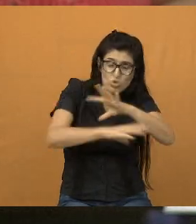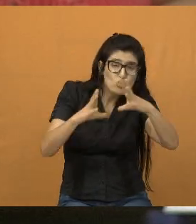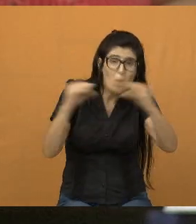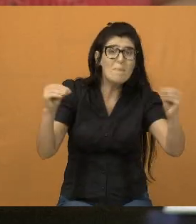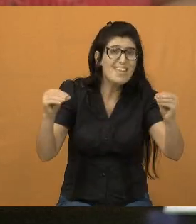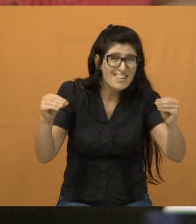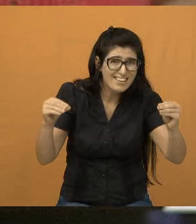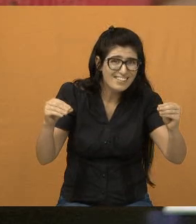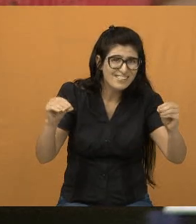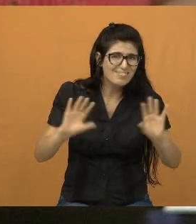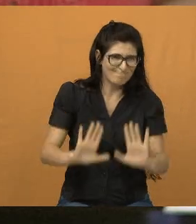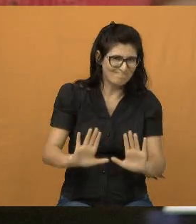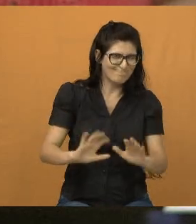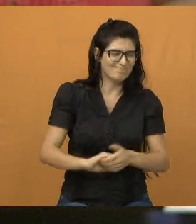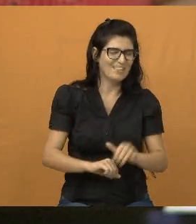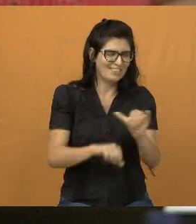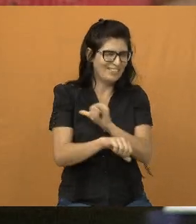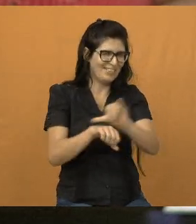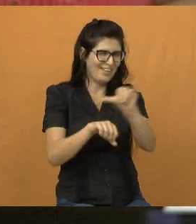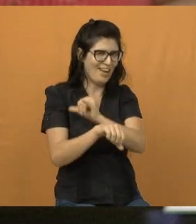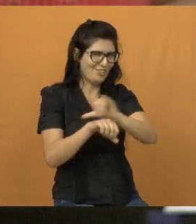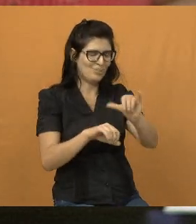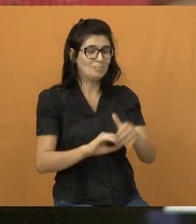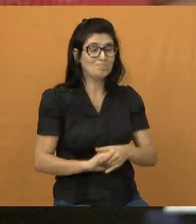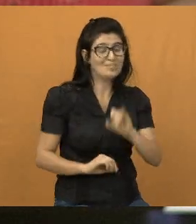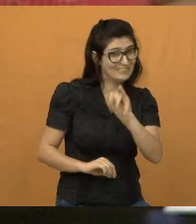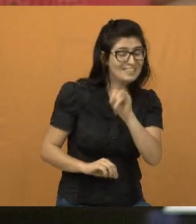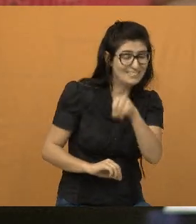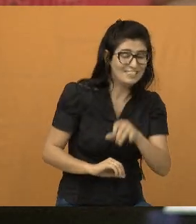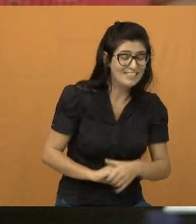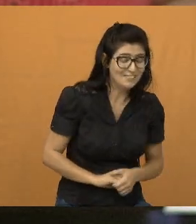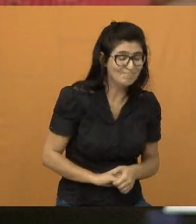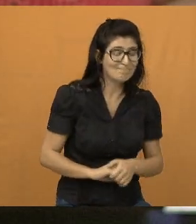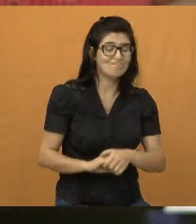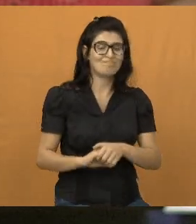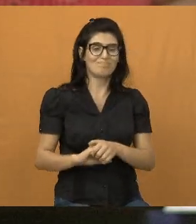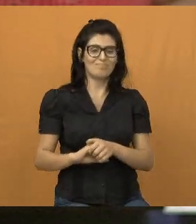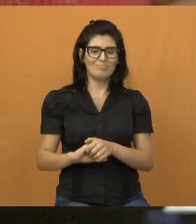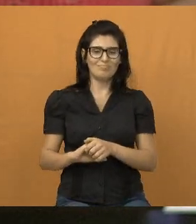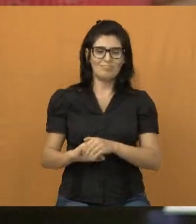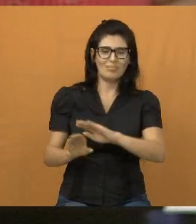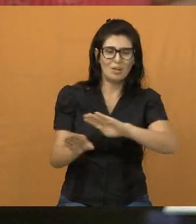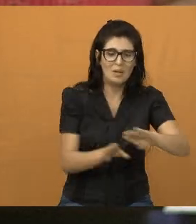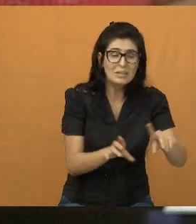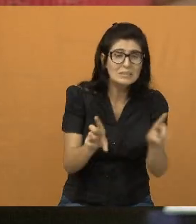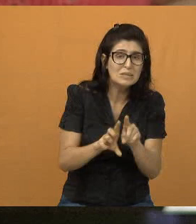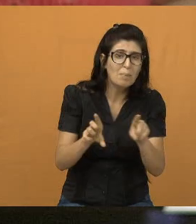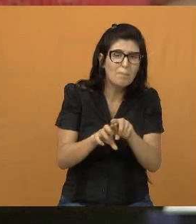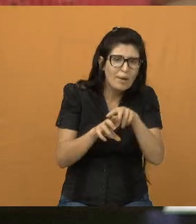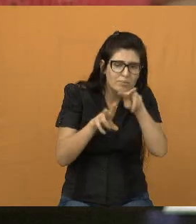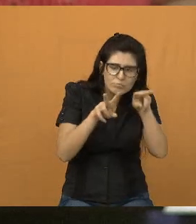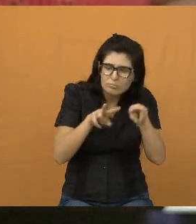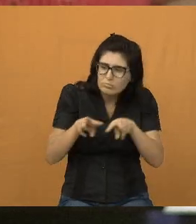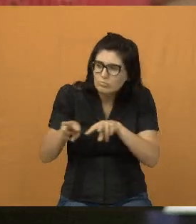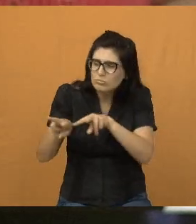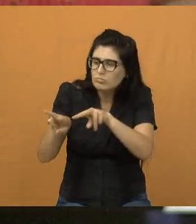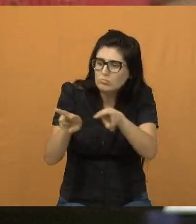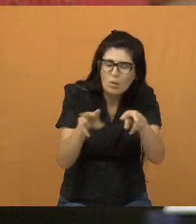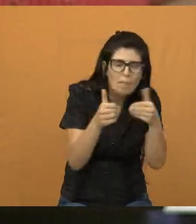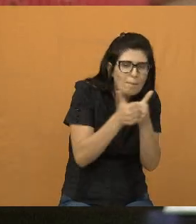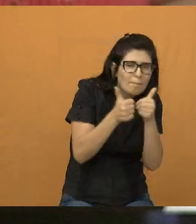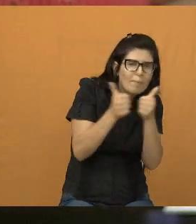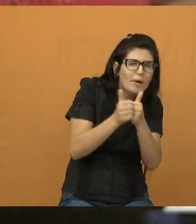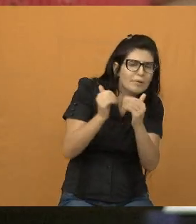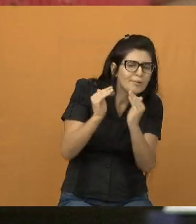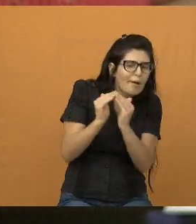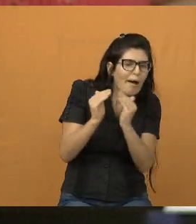manhã, para fazer uma verificação de criadouros dentro do domicílio e no entorno do imóvel. Não é